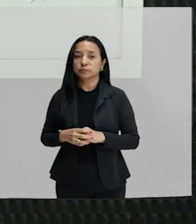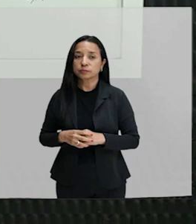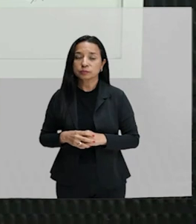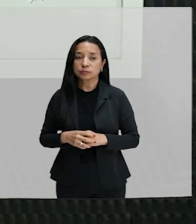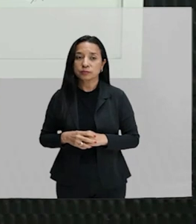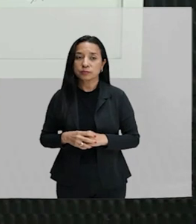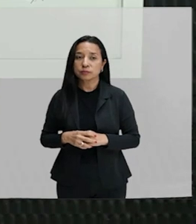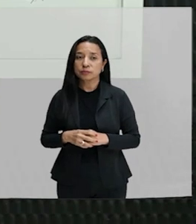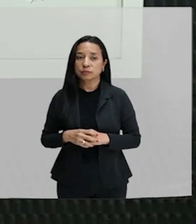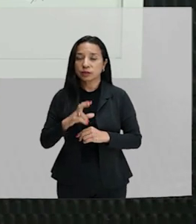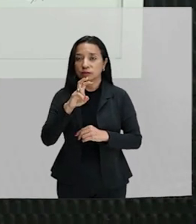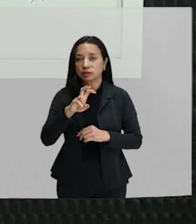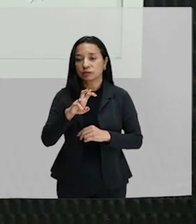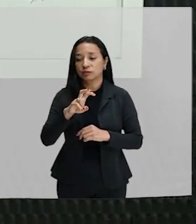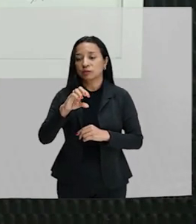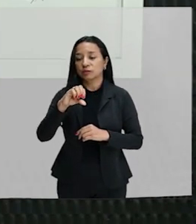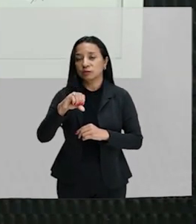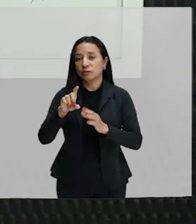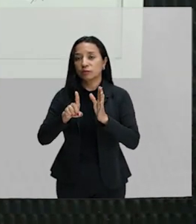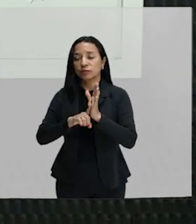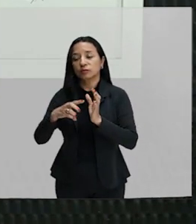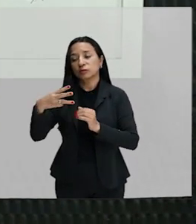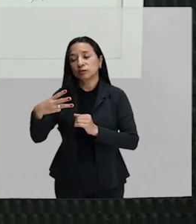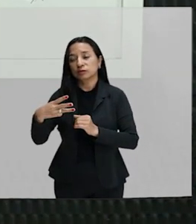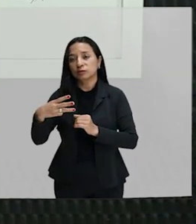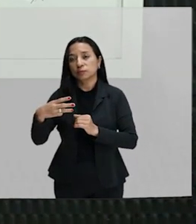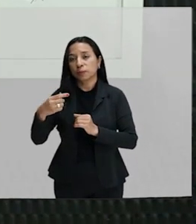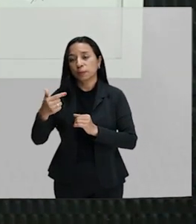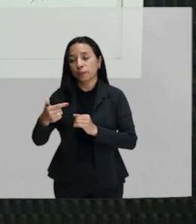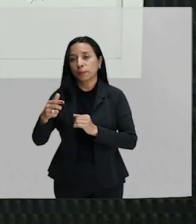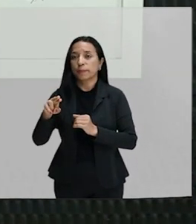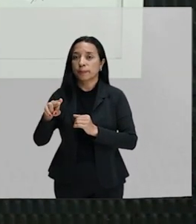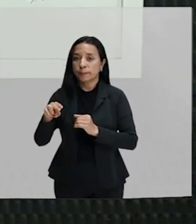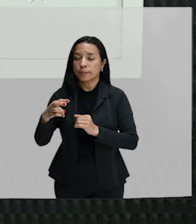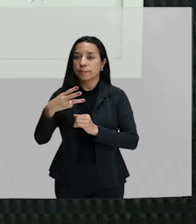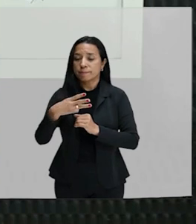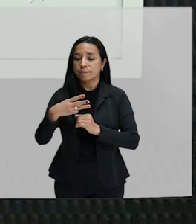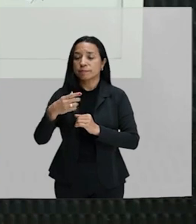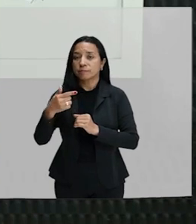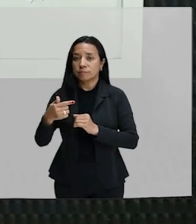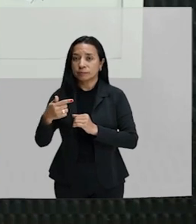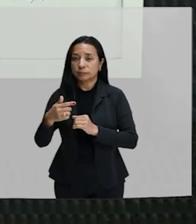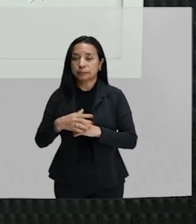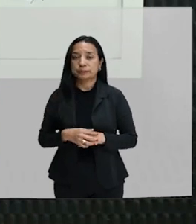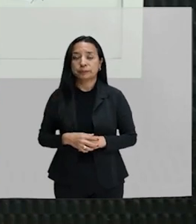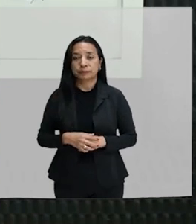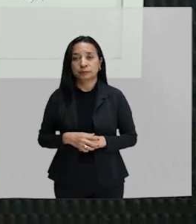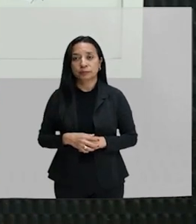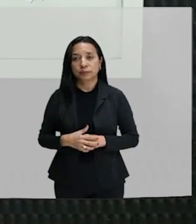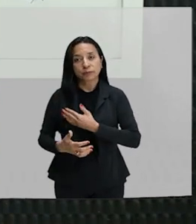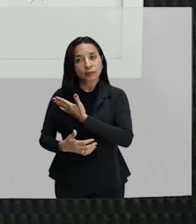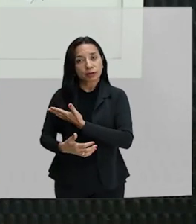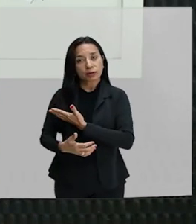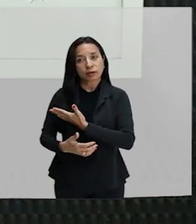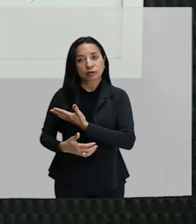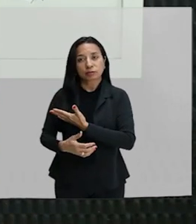59 32 vai dar o próprio 27 então tambm uma segunda for Ok mas essa aqui ela é mais